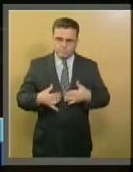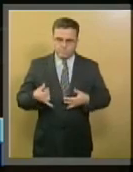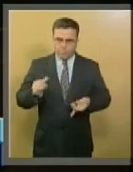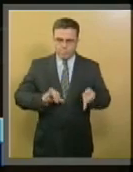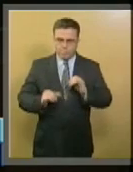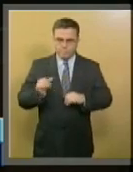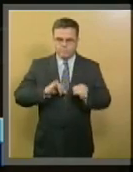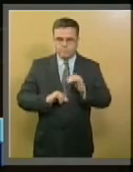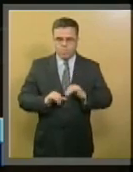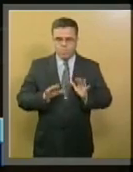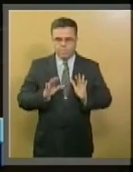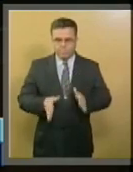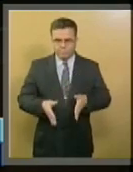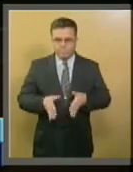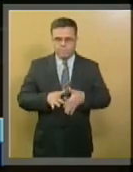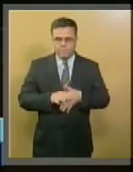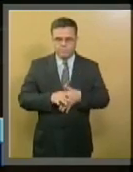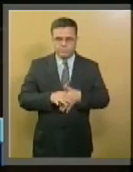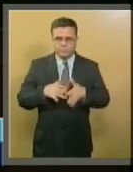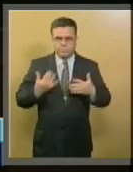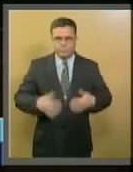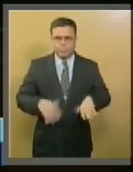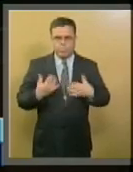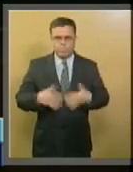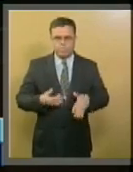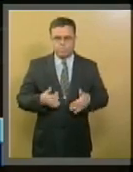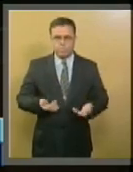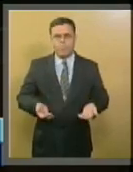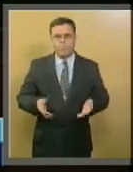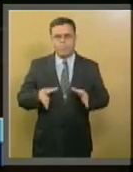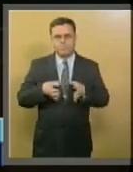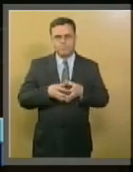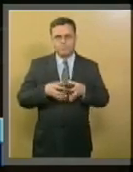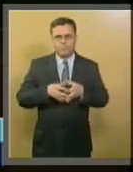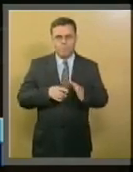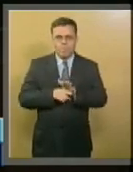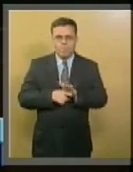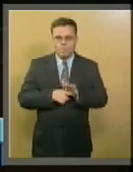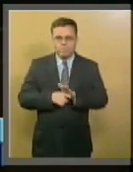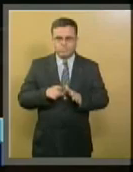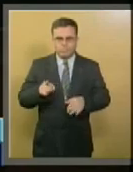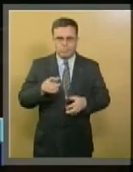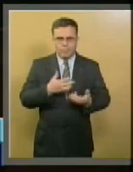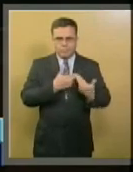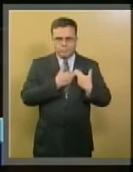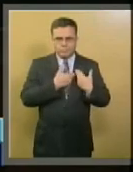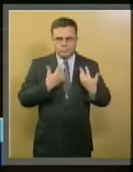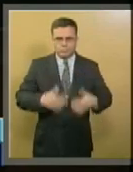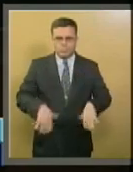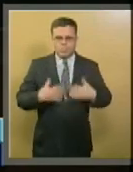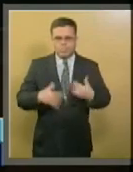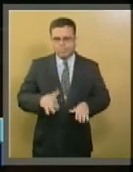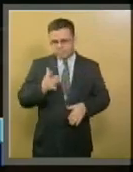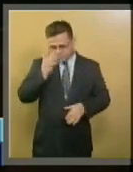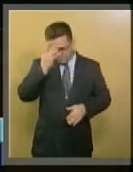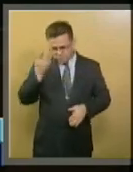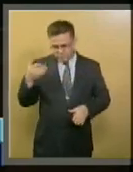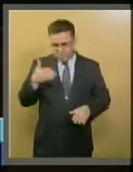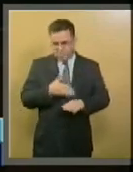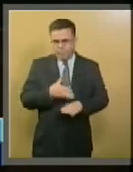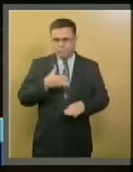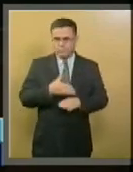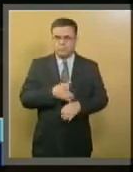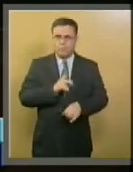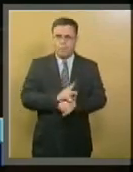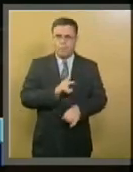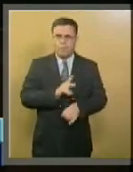Acabou, inclusive, de passar por uma sessão que a nossa equipe acompanhou. Para vocês, protetores, né, Tânia? Fica mais fácil, pelo menos agora. Vocês